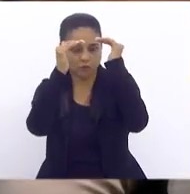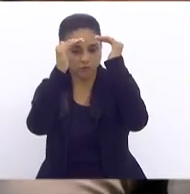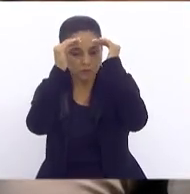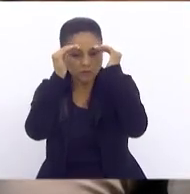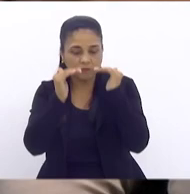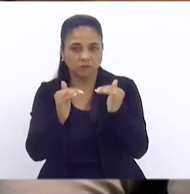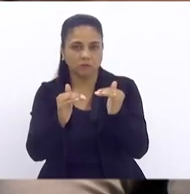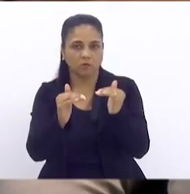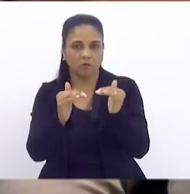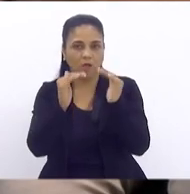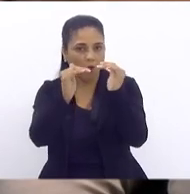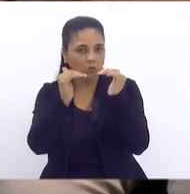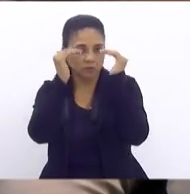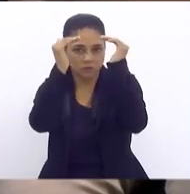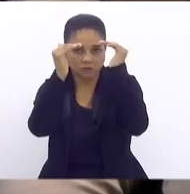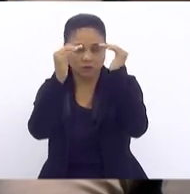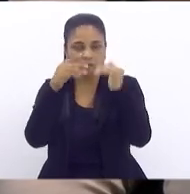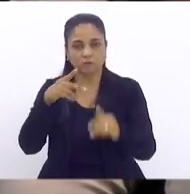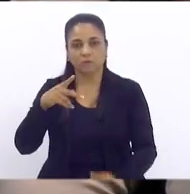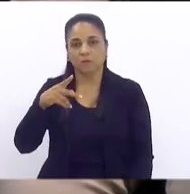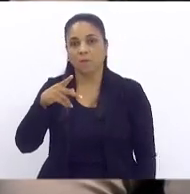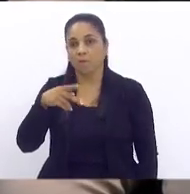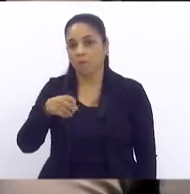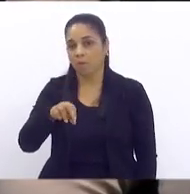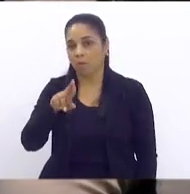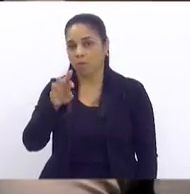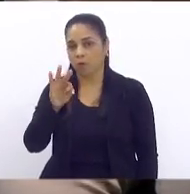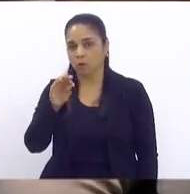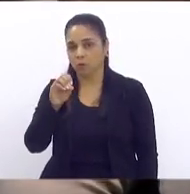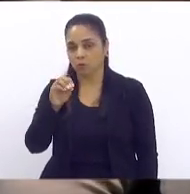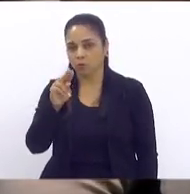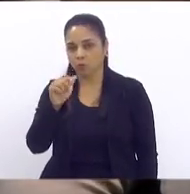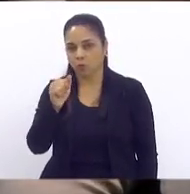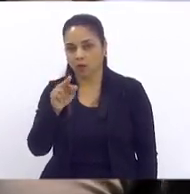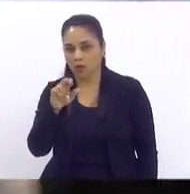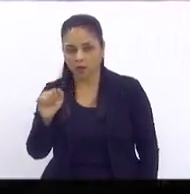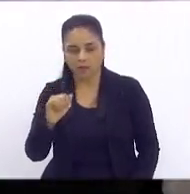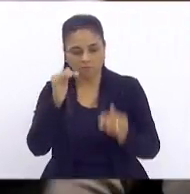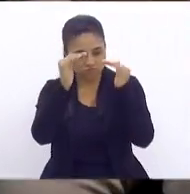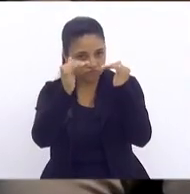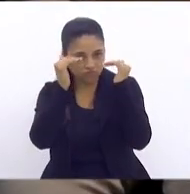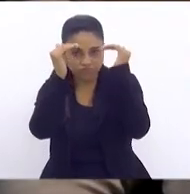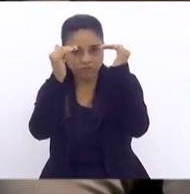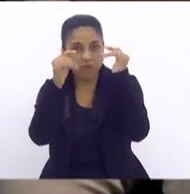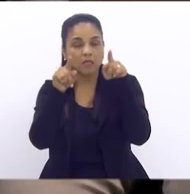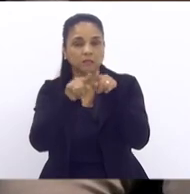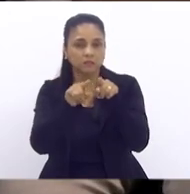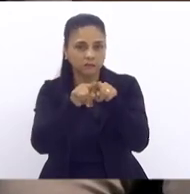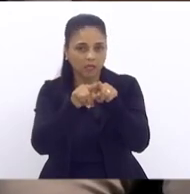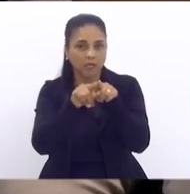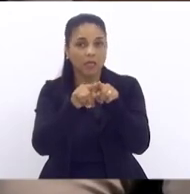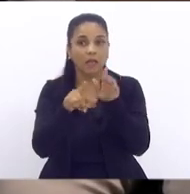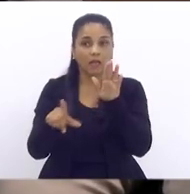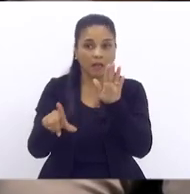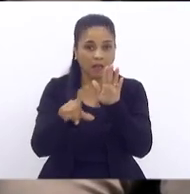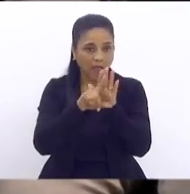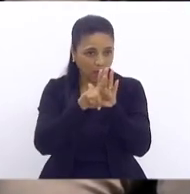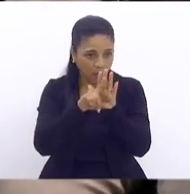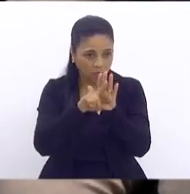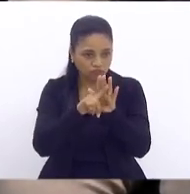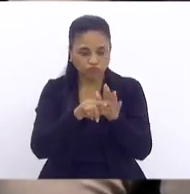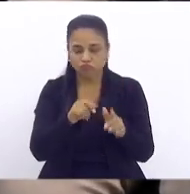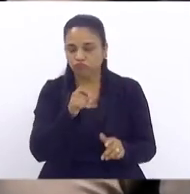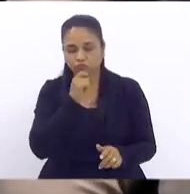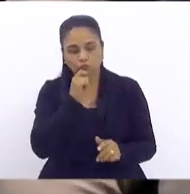entre a autoridade portuária e a autoridade marítima. Não há subordinação hierárquica, mas há subordinação legal. Nenhuma